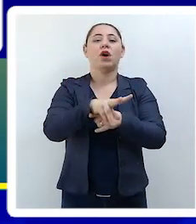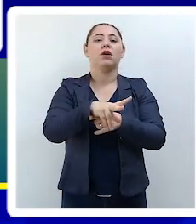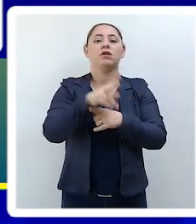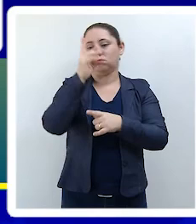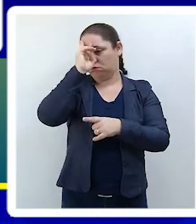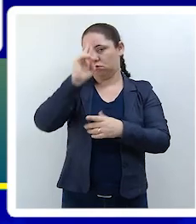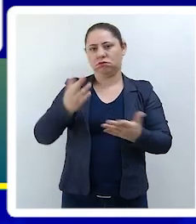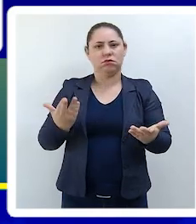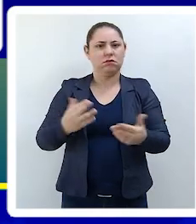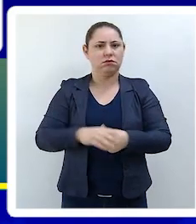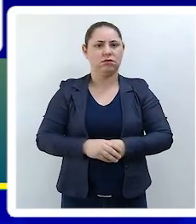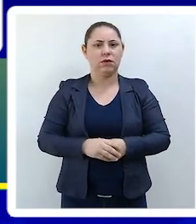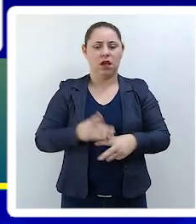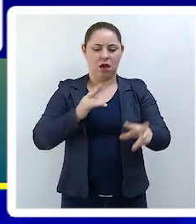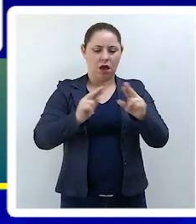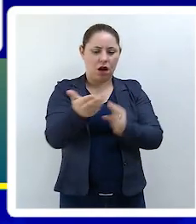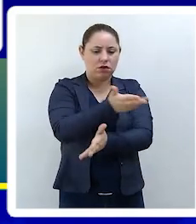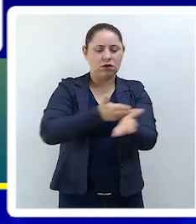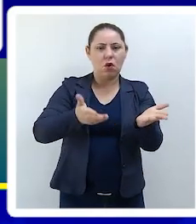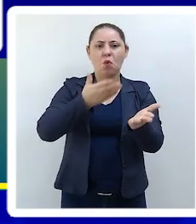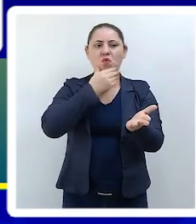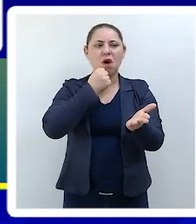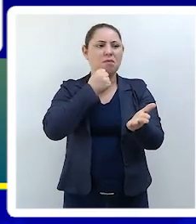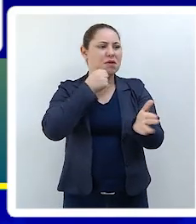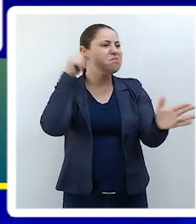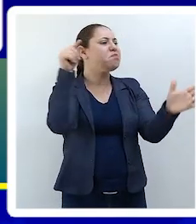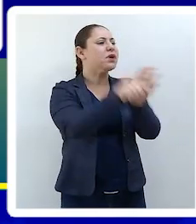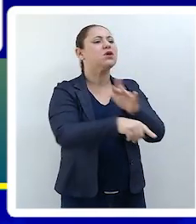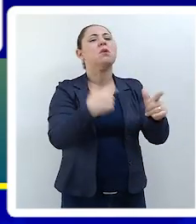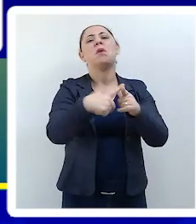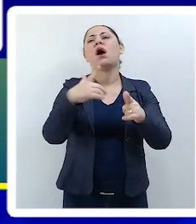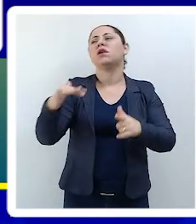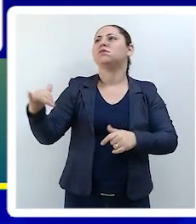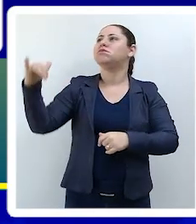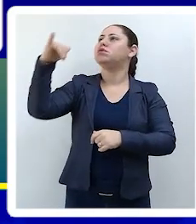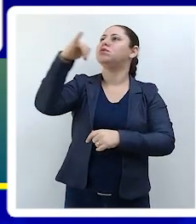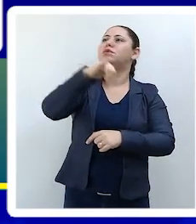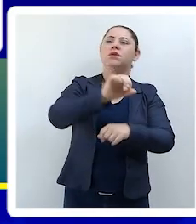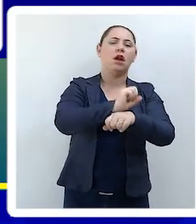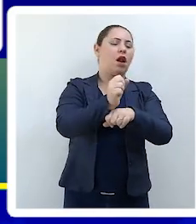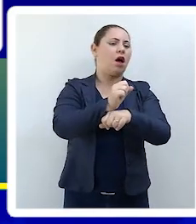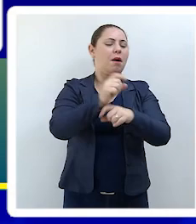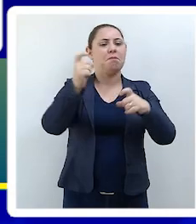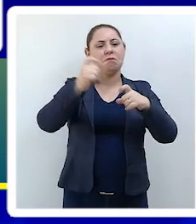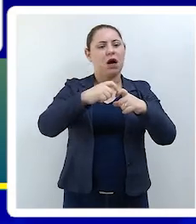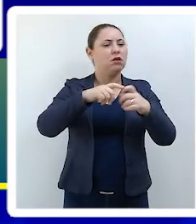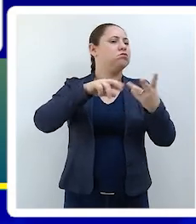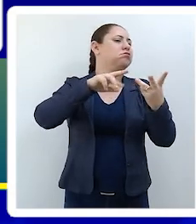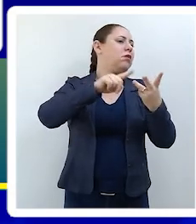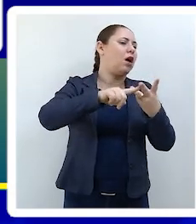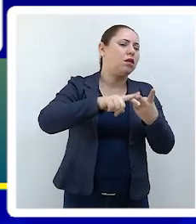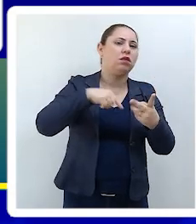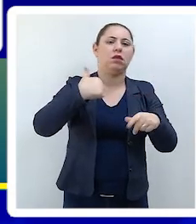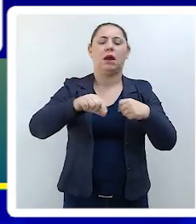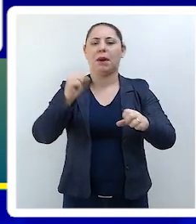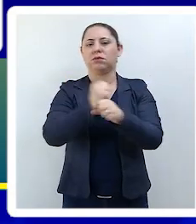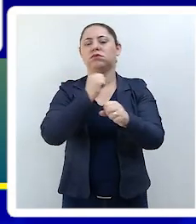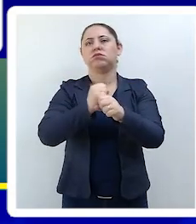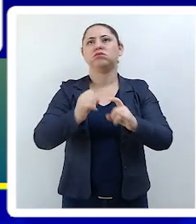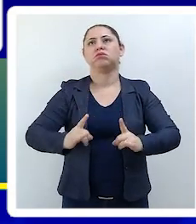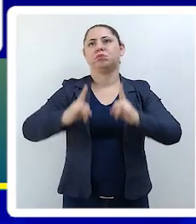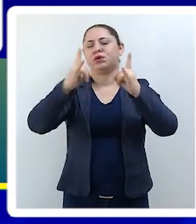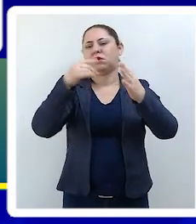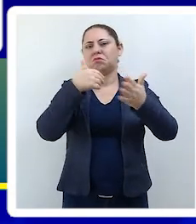coisa. E isso, em relação aos homens, ninguém questiona. Se o homem quer ser piloto, se ele quer ser médico, se ele quer trabalhar na construção